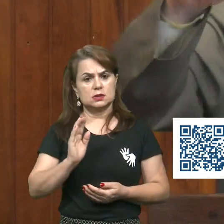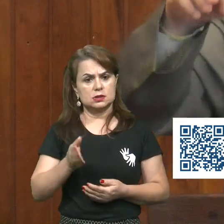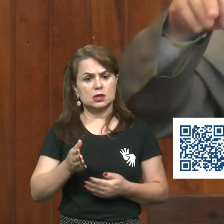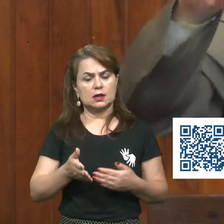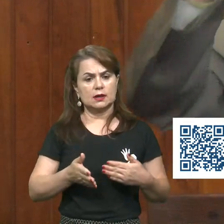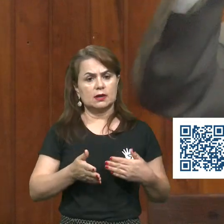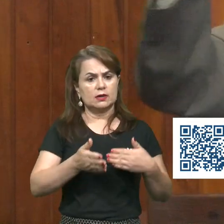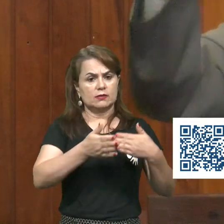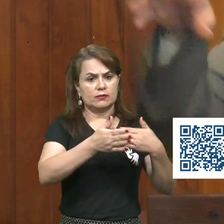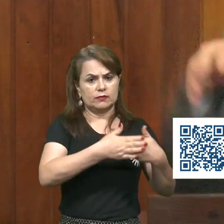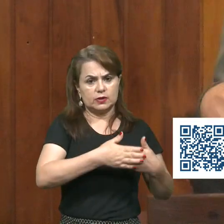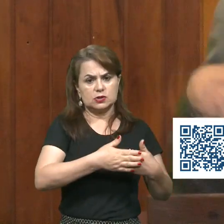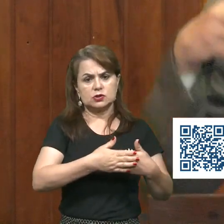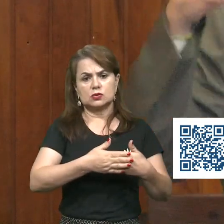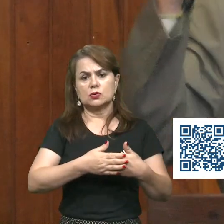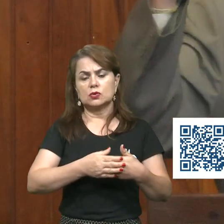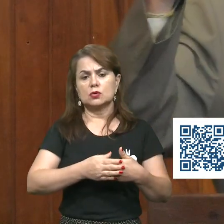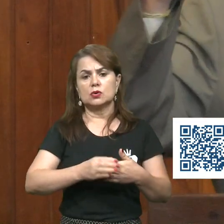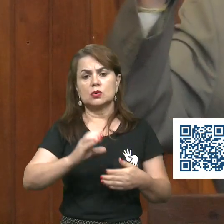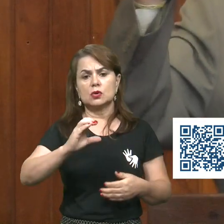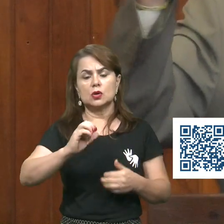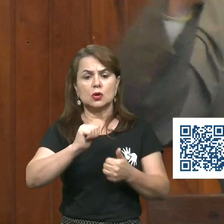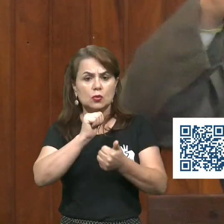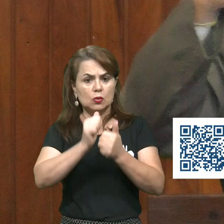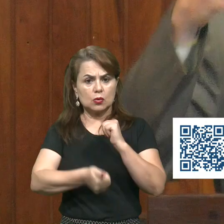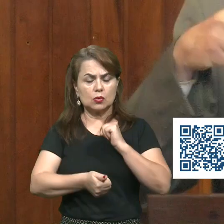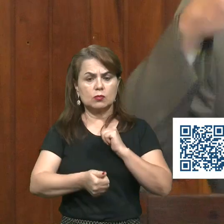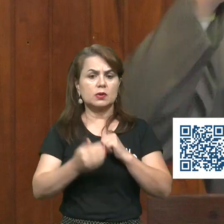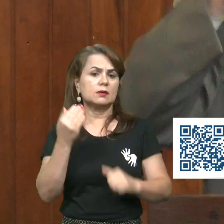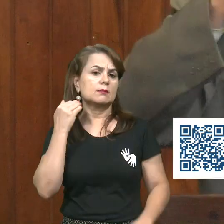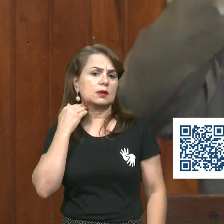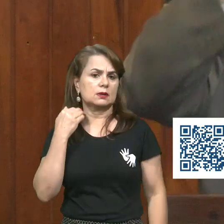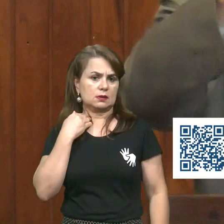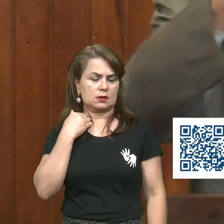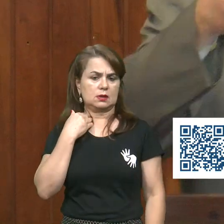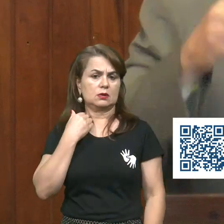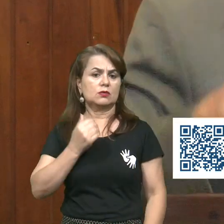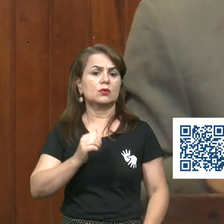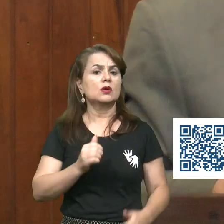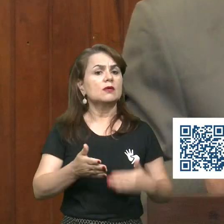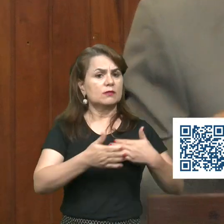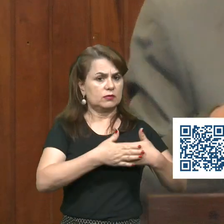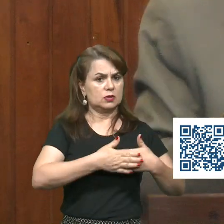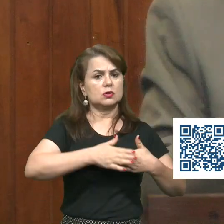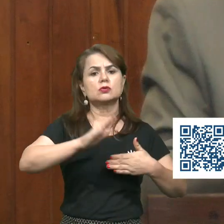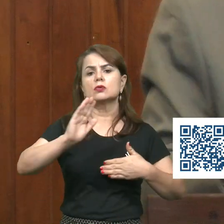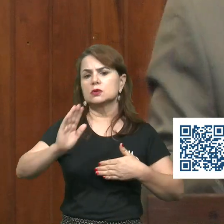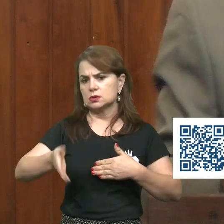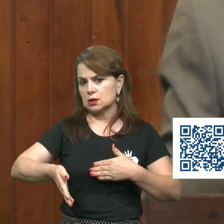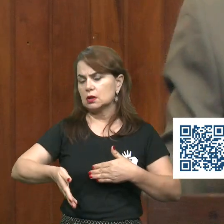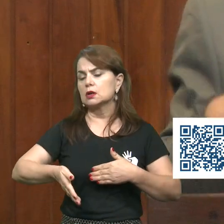Clube dos Bancários, o Parque Aquático, serem motivos de